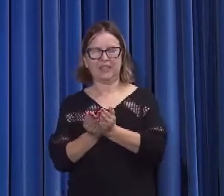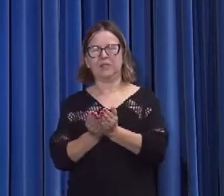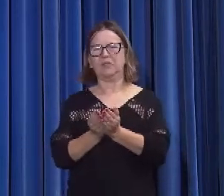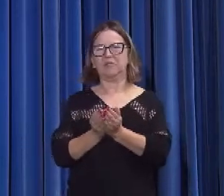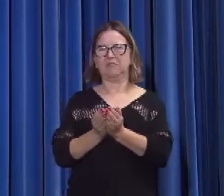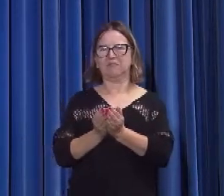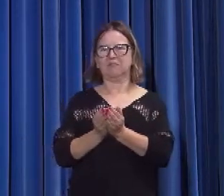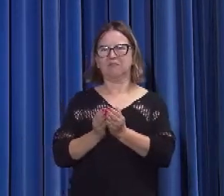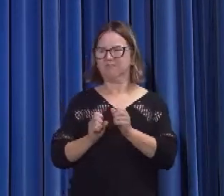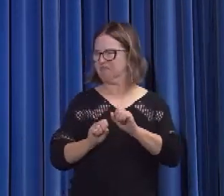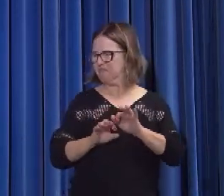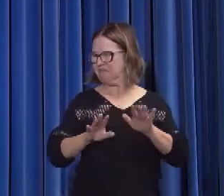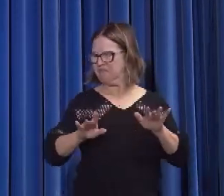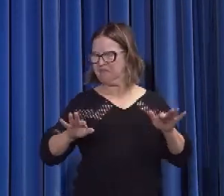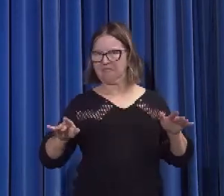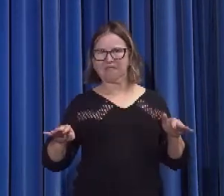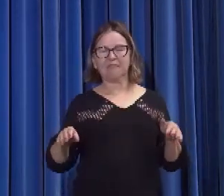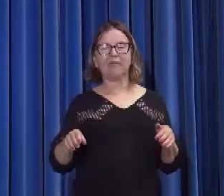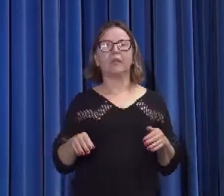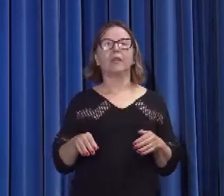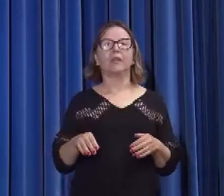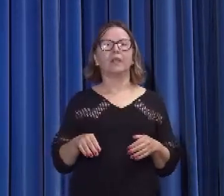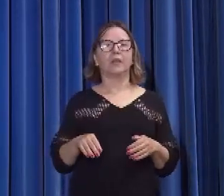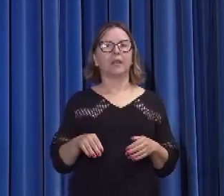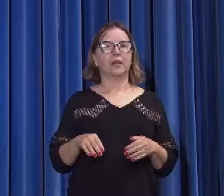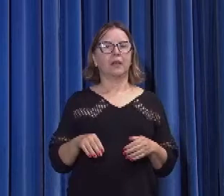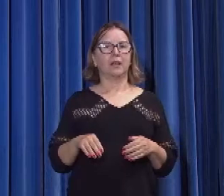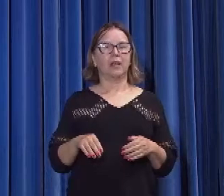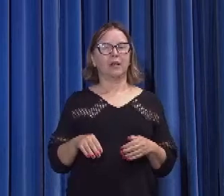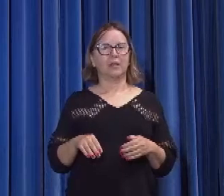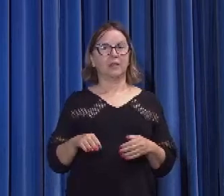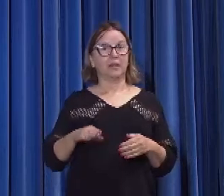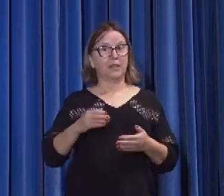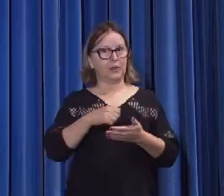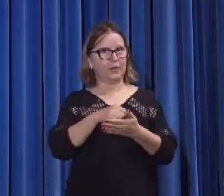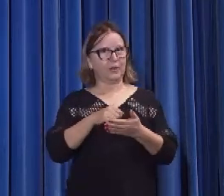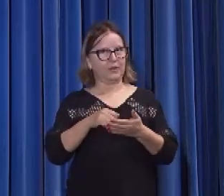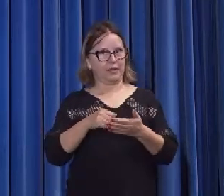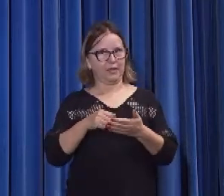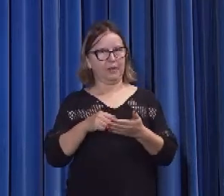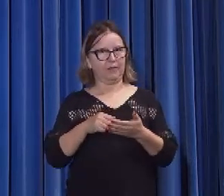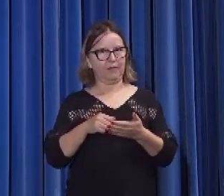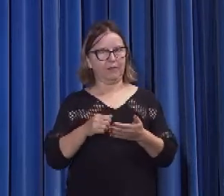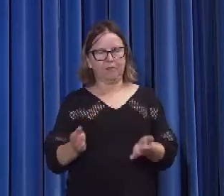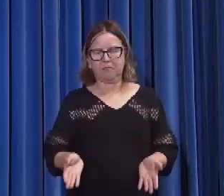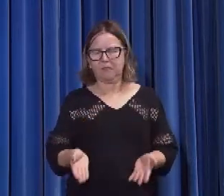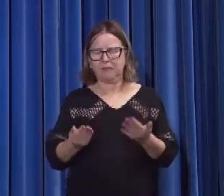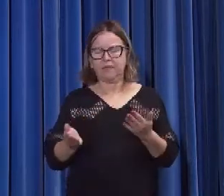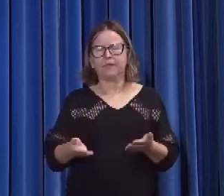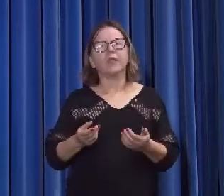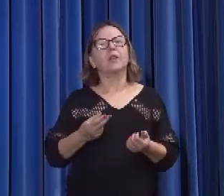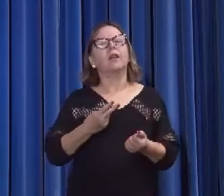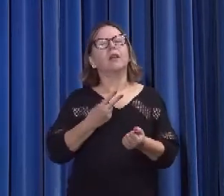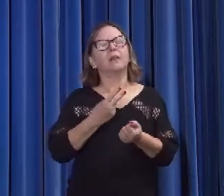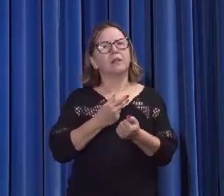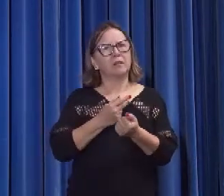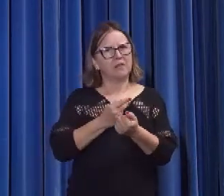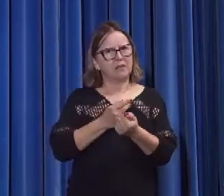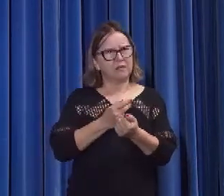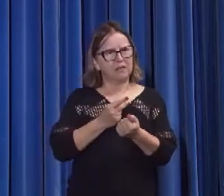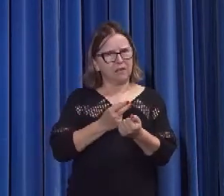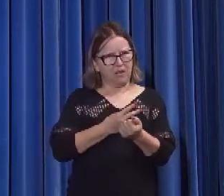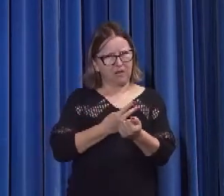perseguições, incentivando-os a suportar as provações com vigor e a demonstrar o caráter cristão. Vamos